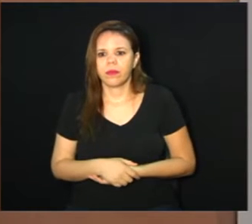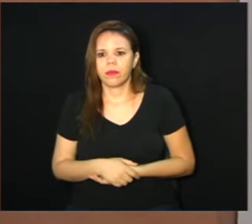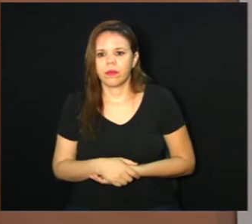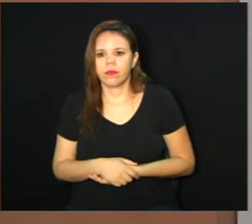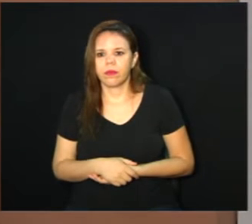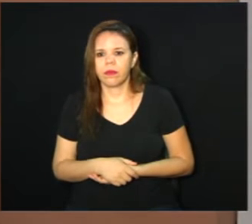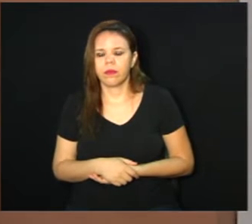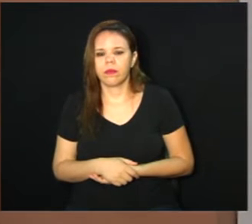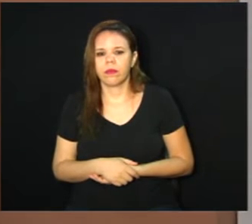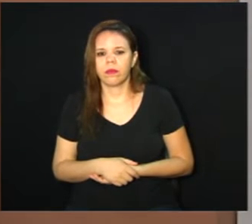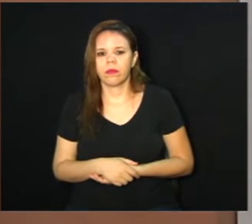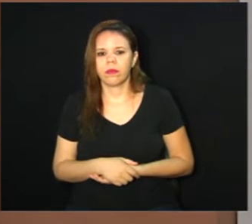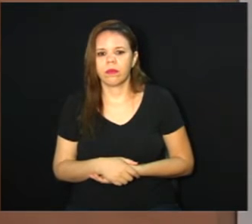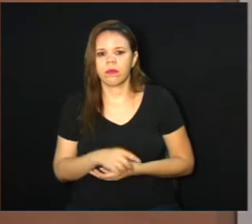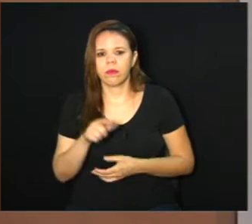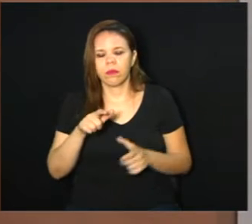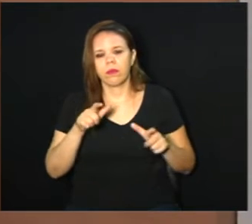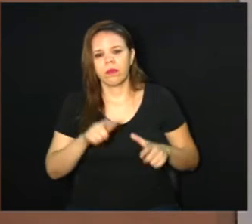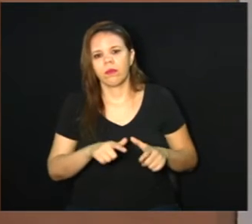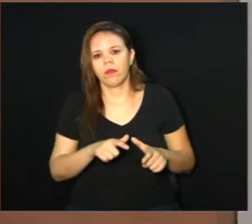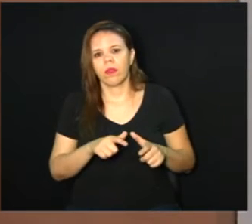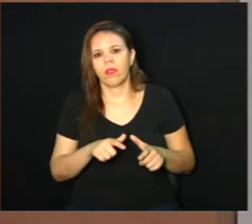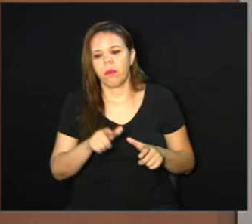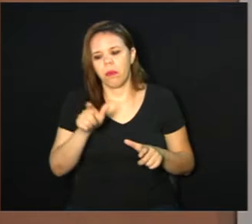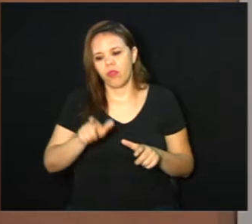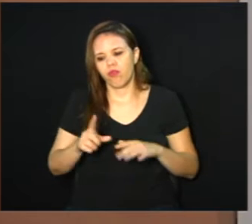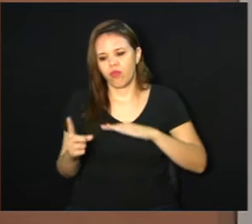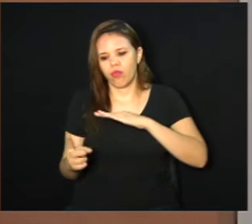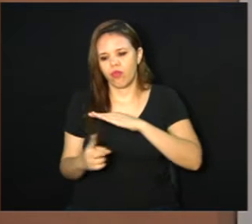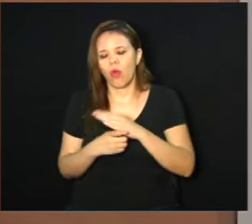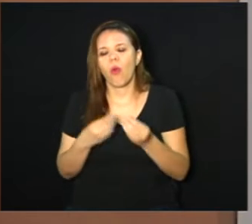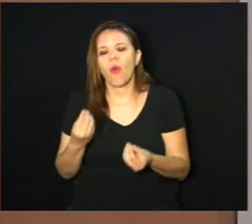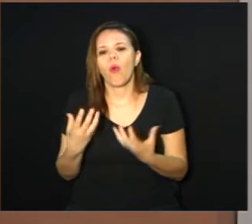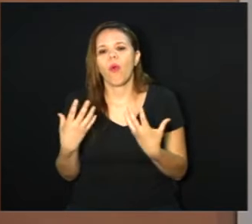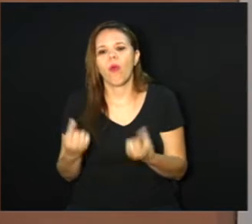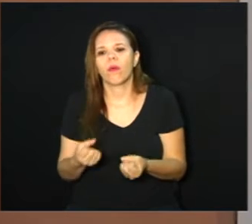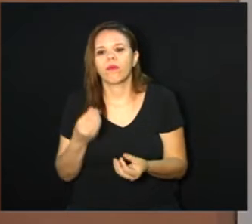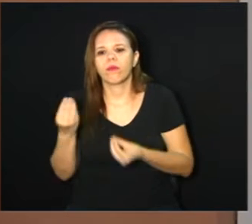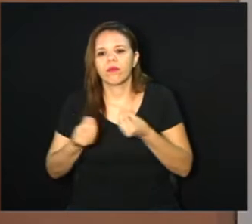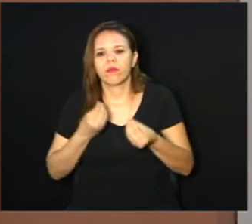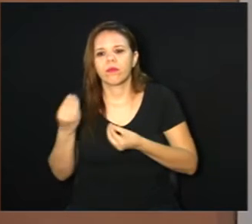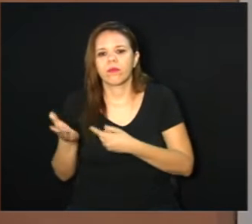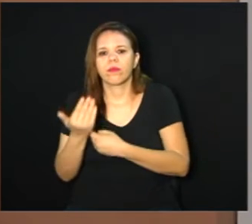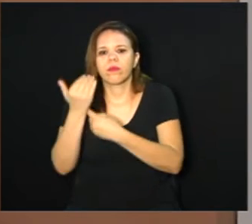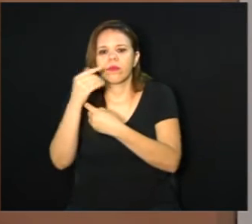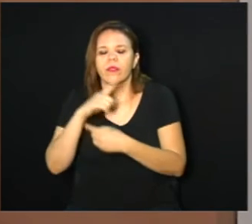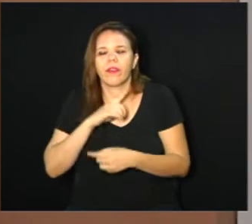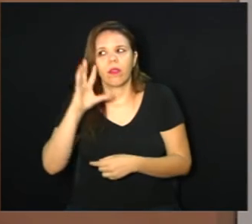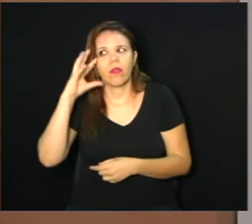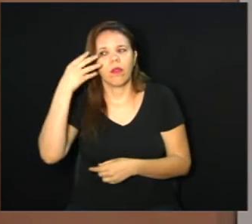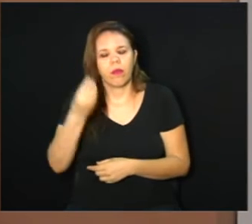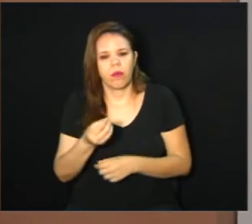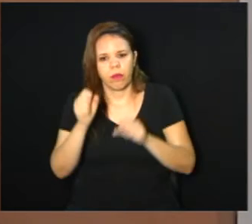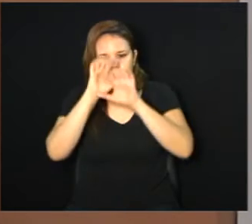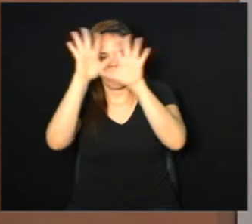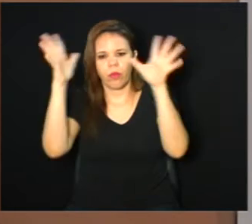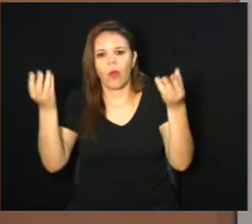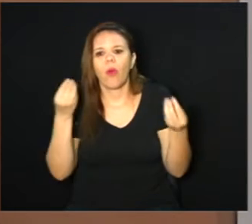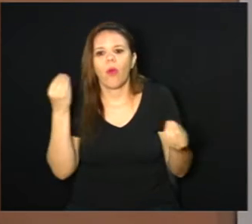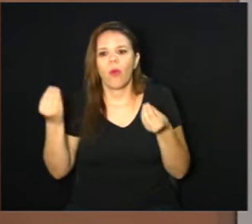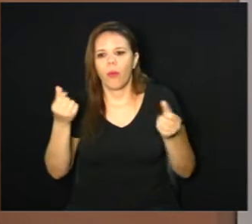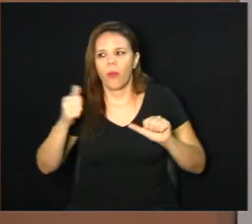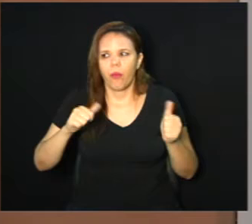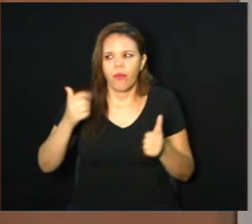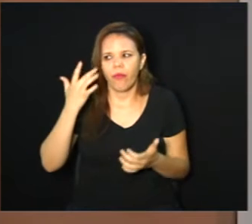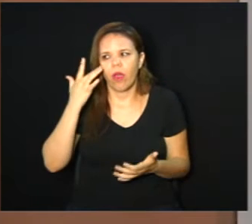um ente ativo nessa cadeia que é o consumidor. Como ele vai aceitar essa tecnologia, se ele vai ter um entendimento da tecnologia, como ele vai assimilar